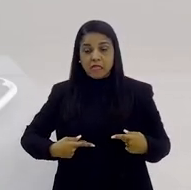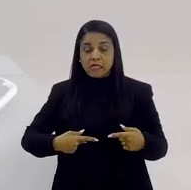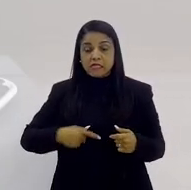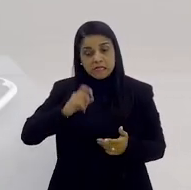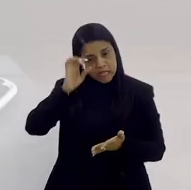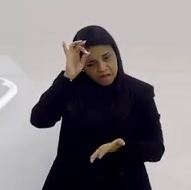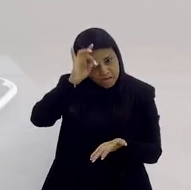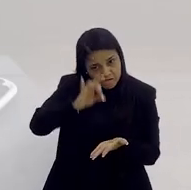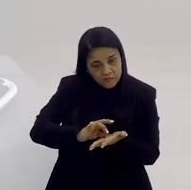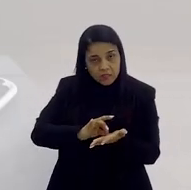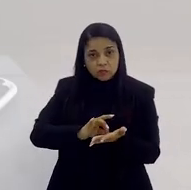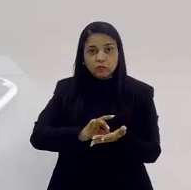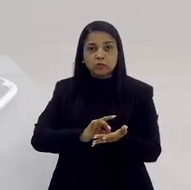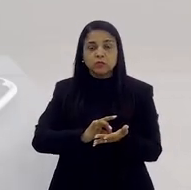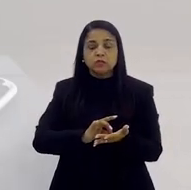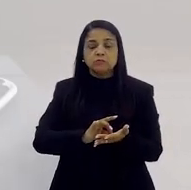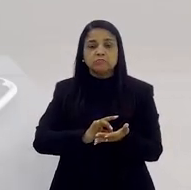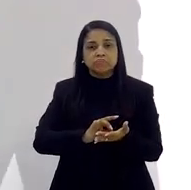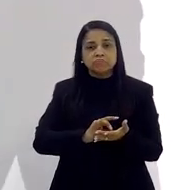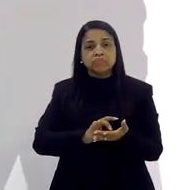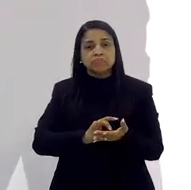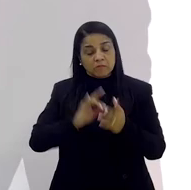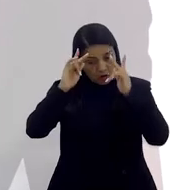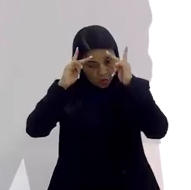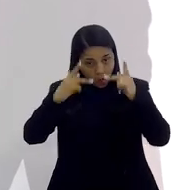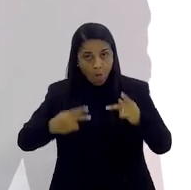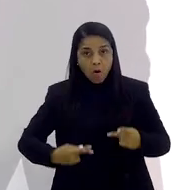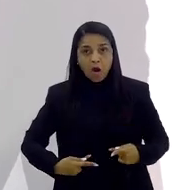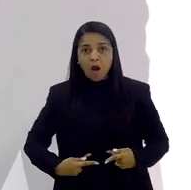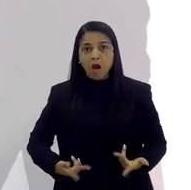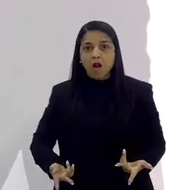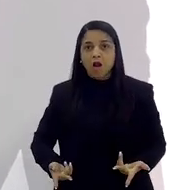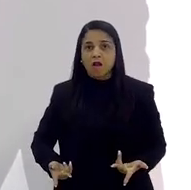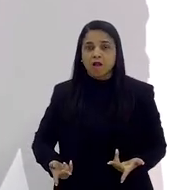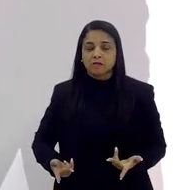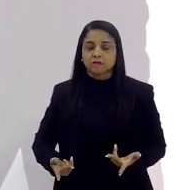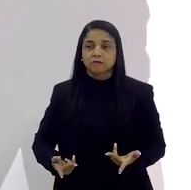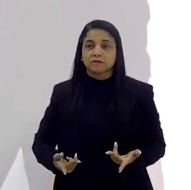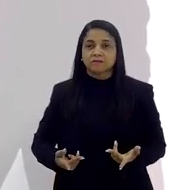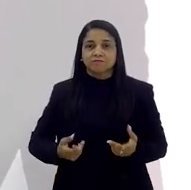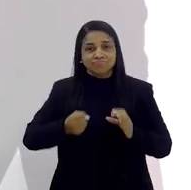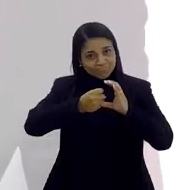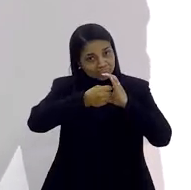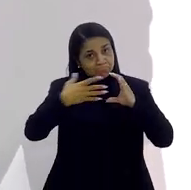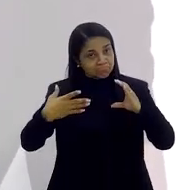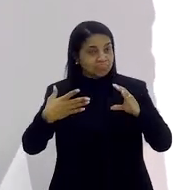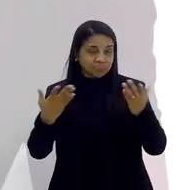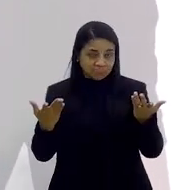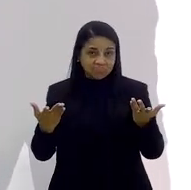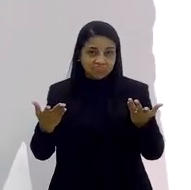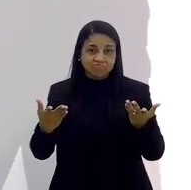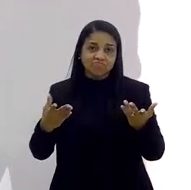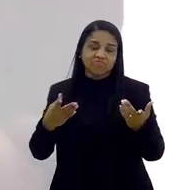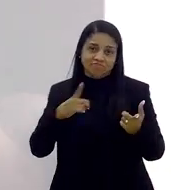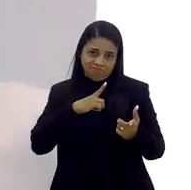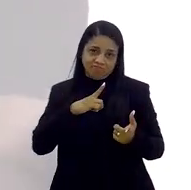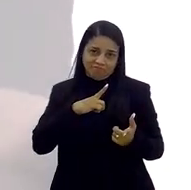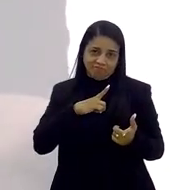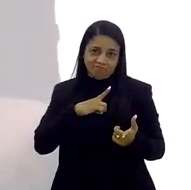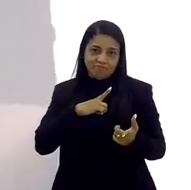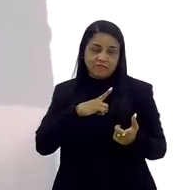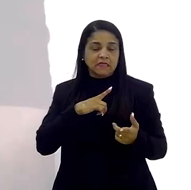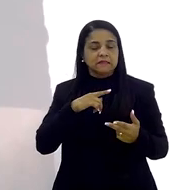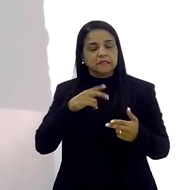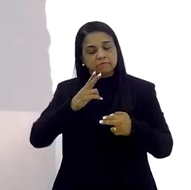pedaço de cada um de nós na humanidade então assim e aí a gente veio agora tem